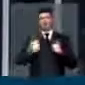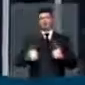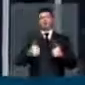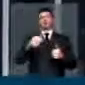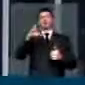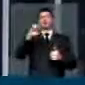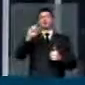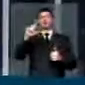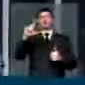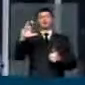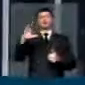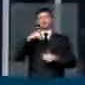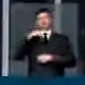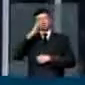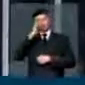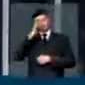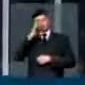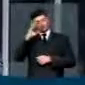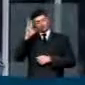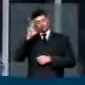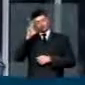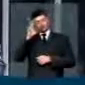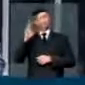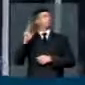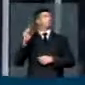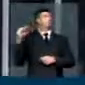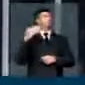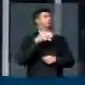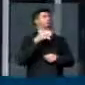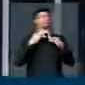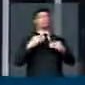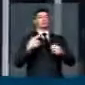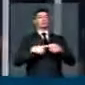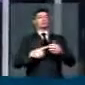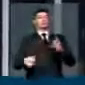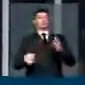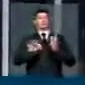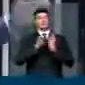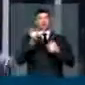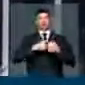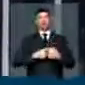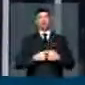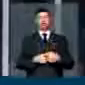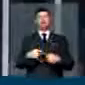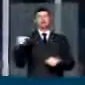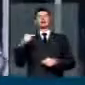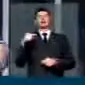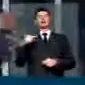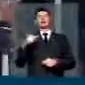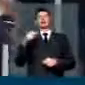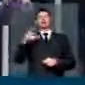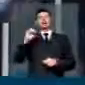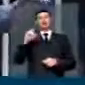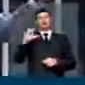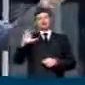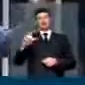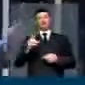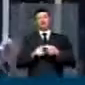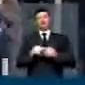CALC. Ele dorme. Terça-feira, quando ele vai lá no Ministério das Cidades assinar o seu convênio, ele está negativado no CALC por